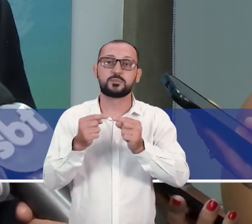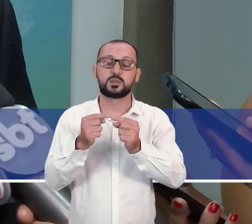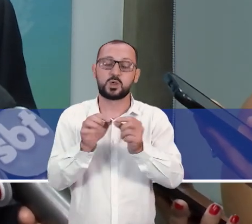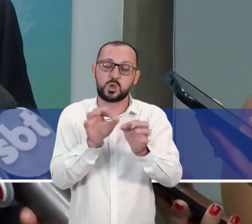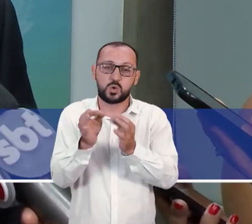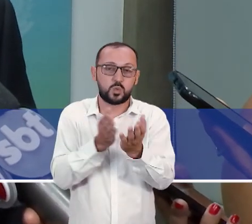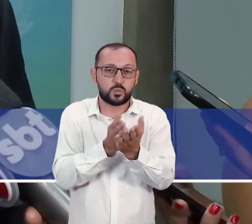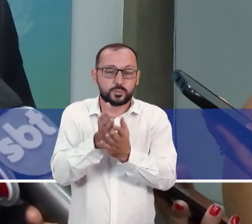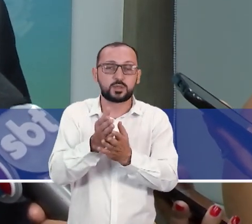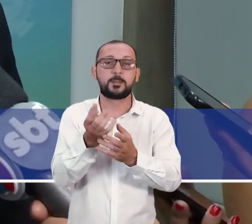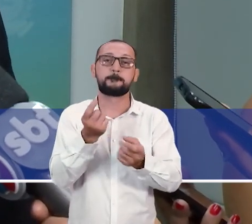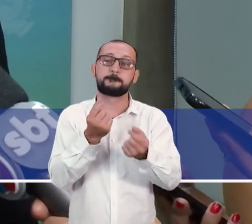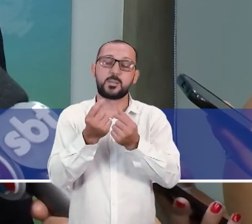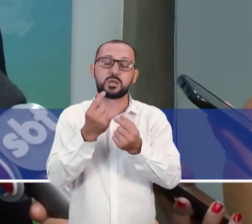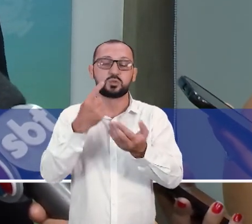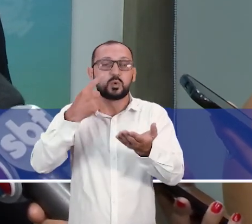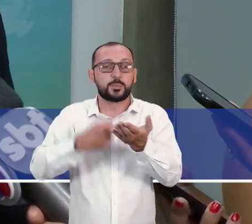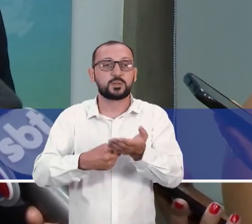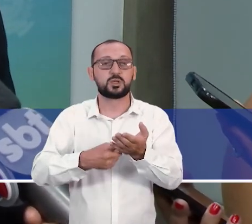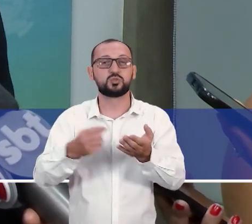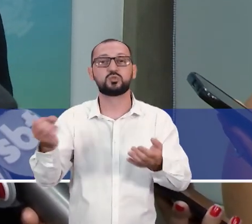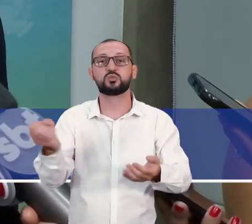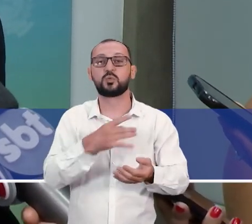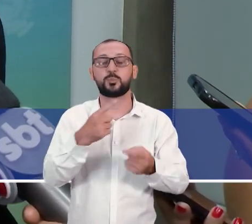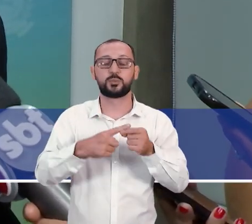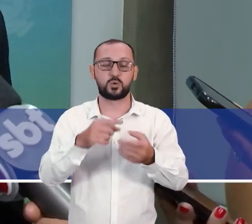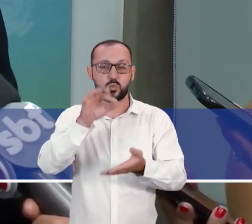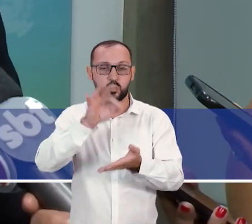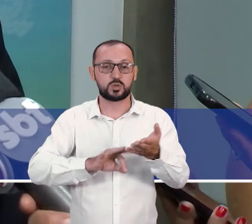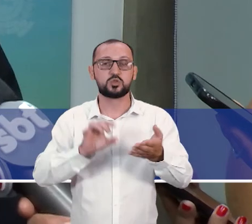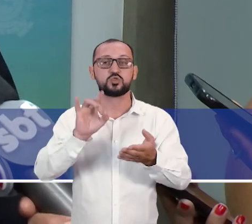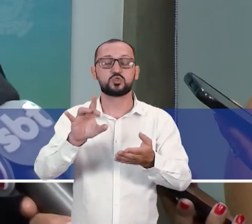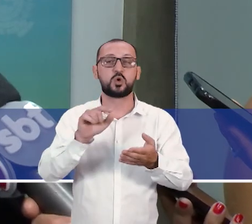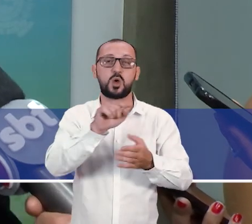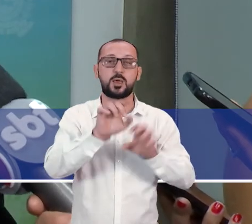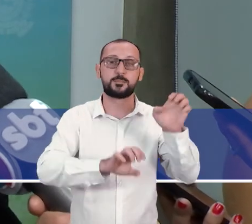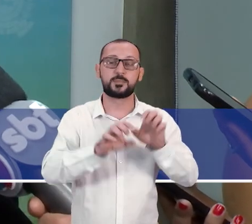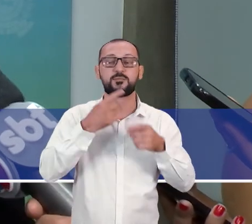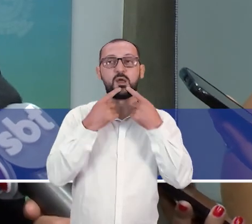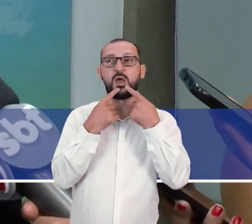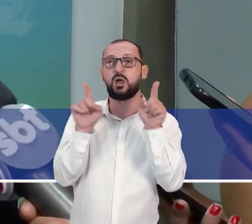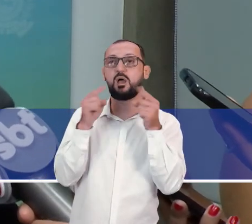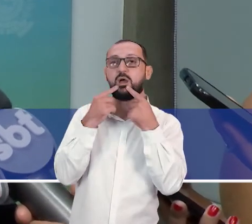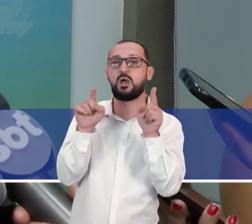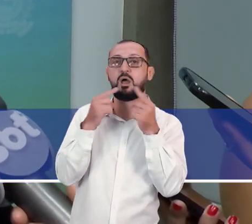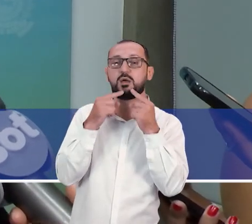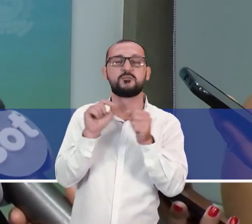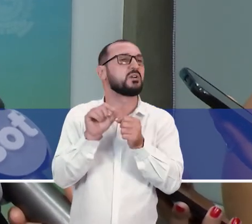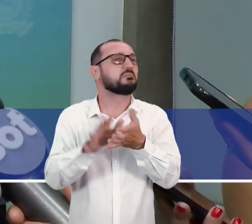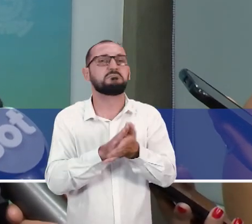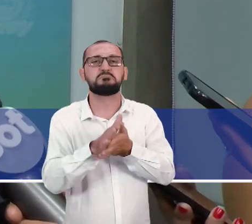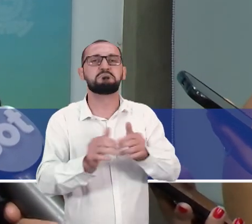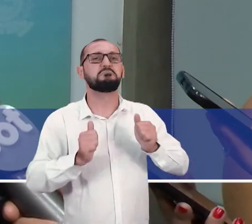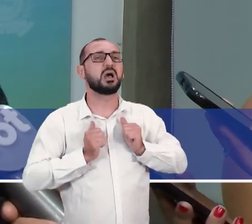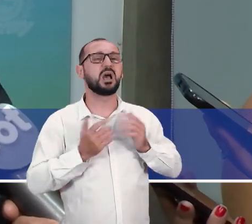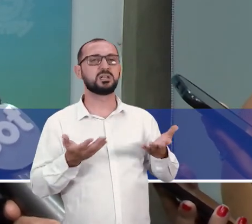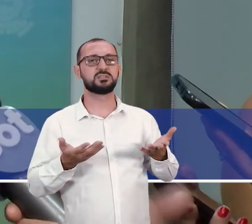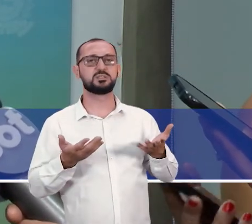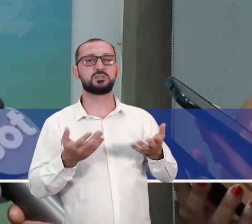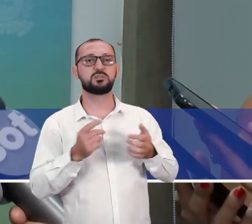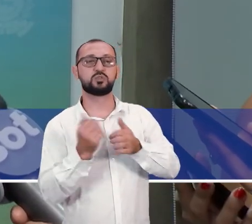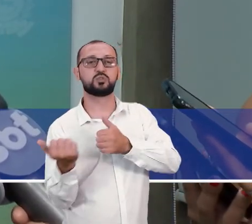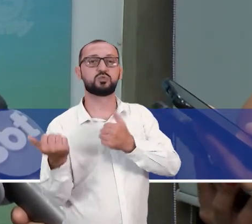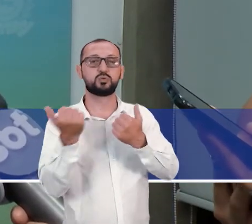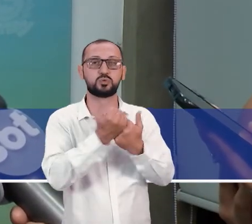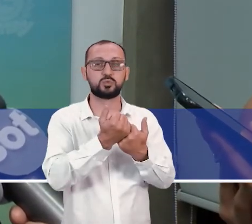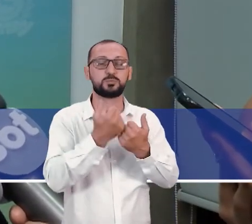modicidade tarifária e realinhamento de preços, porque não pode um contrato que só a concessionária fica reclamando,